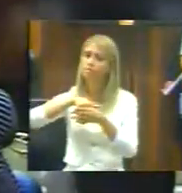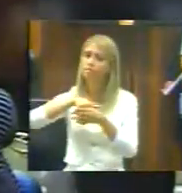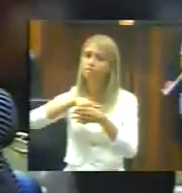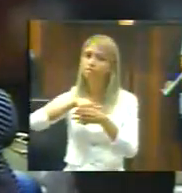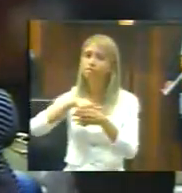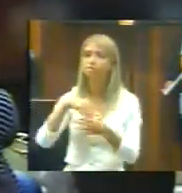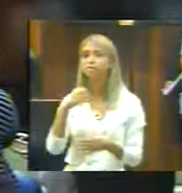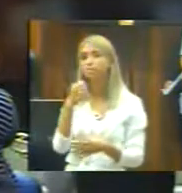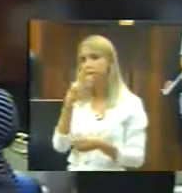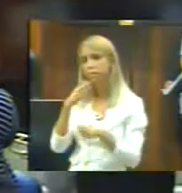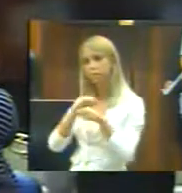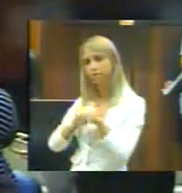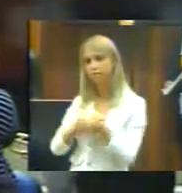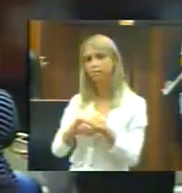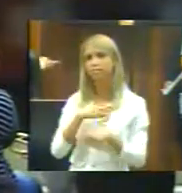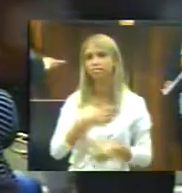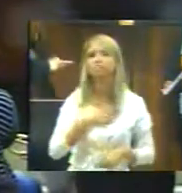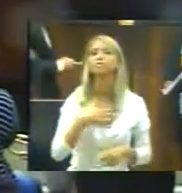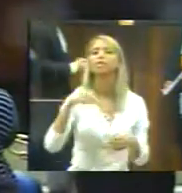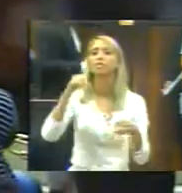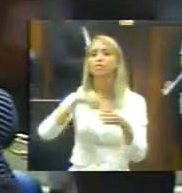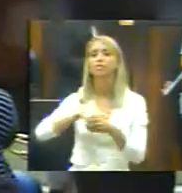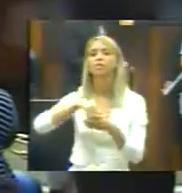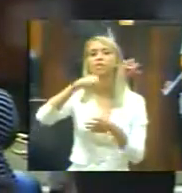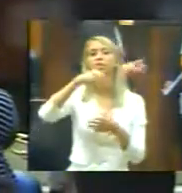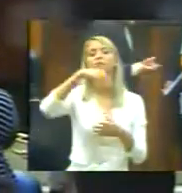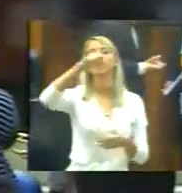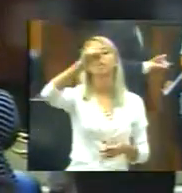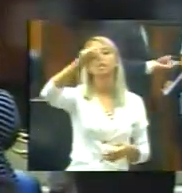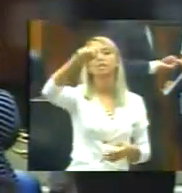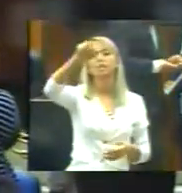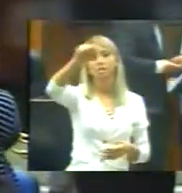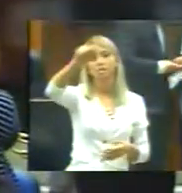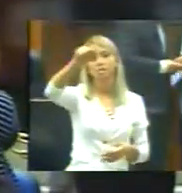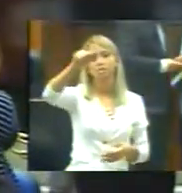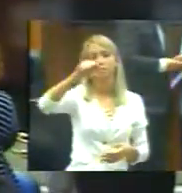Boa noite. Voto na Ana Beatriz Lopes.